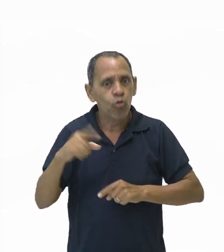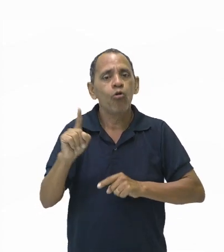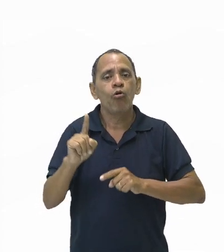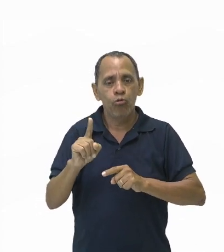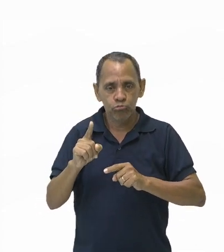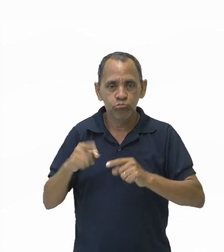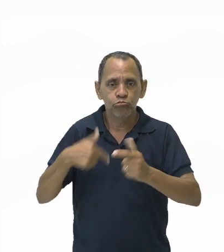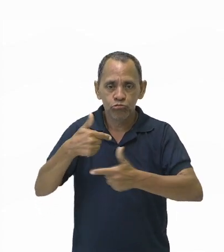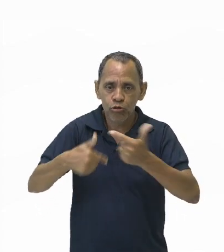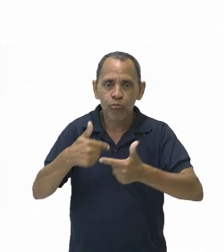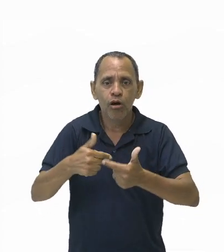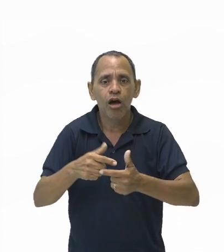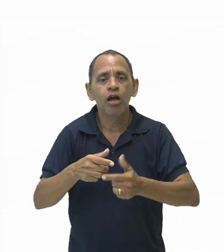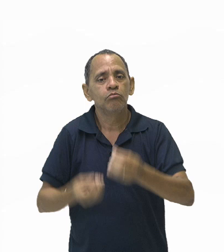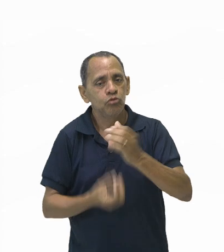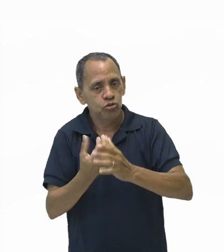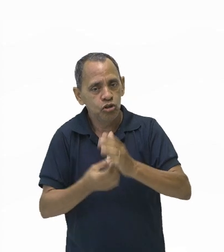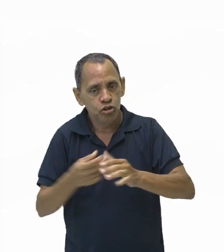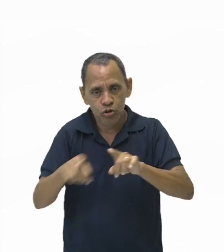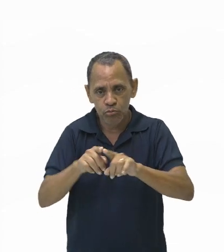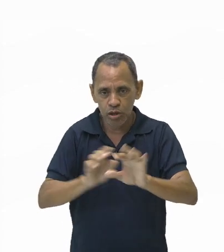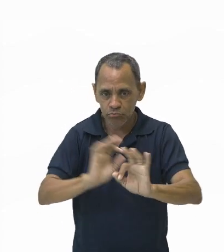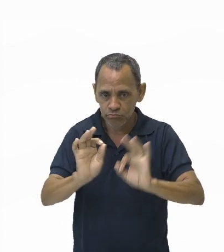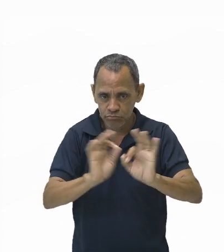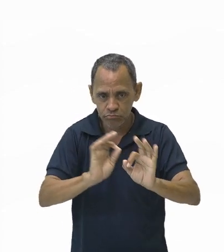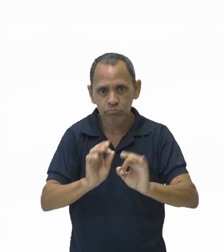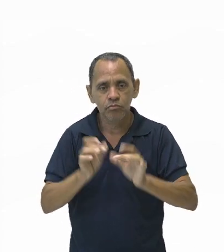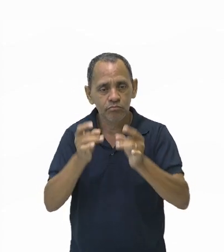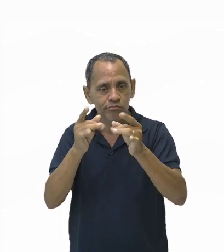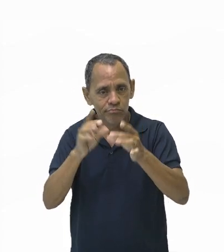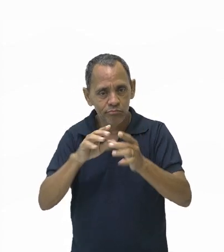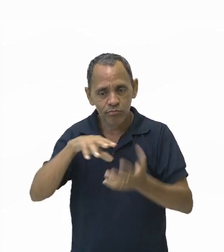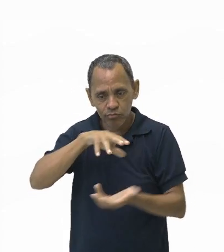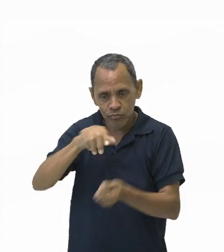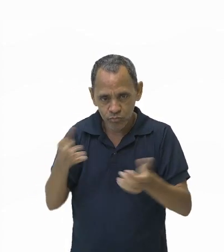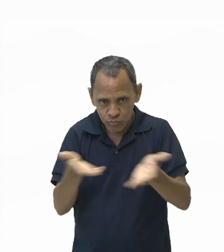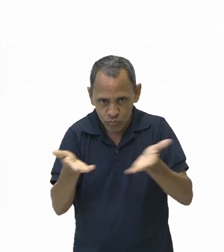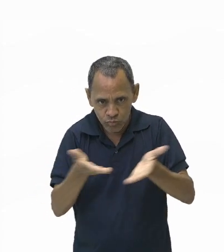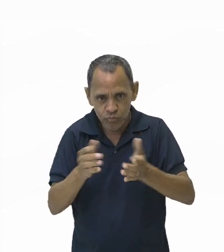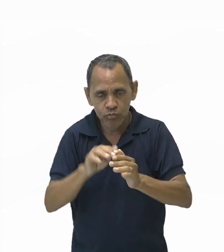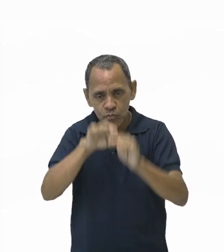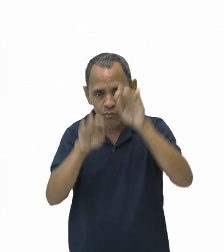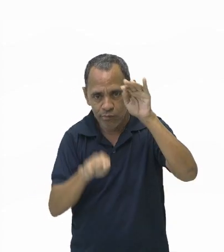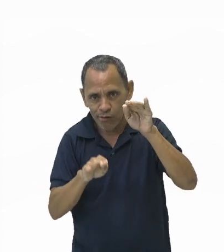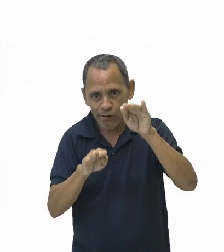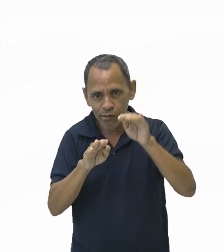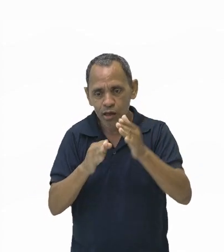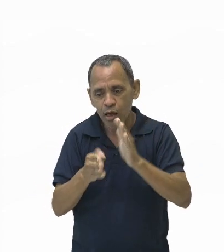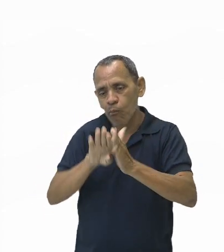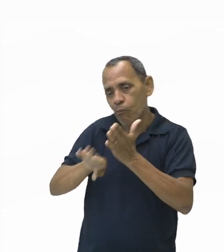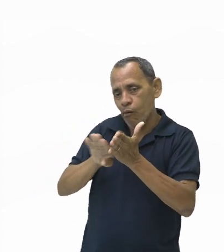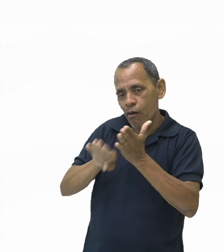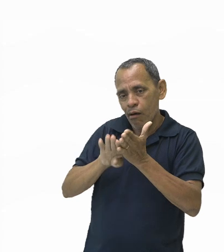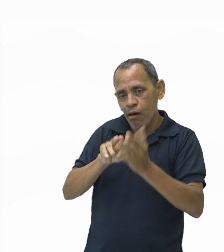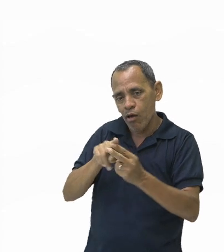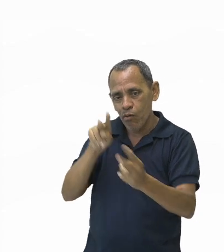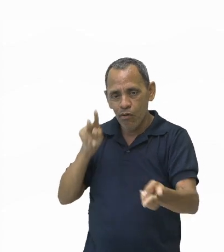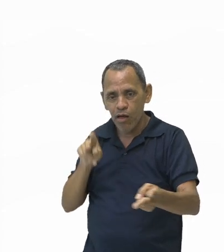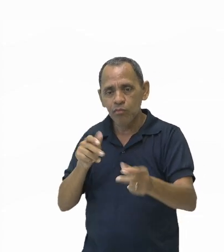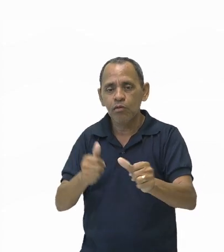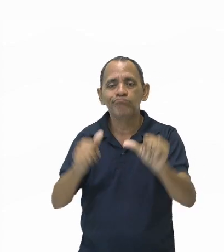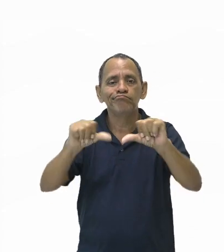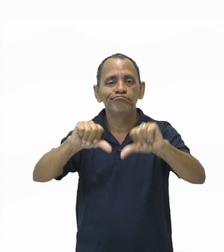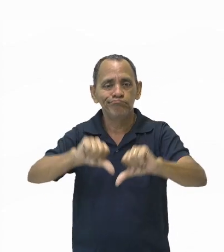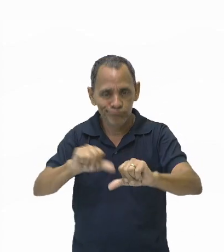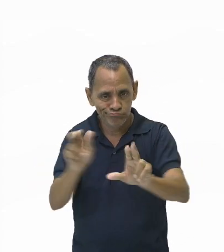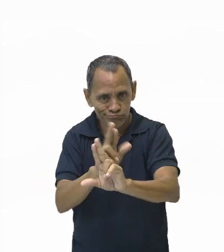produção e configurações de mercado no mundo atual. Desigualdade social, exclusão digital e precarização das